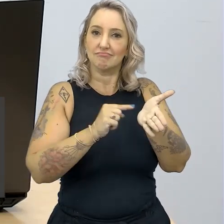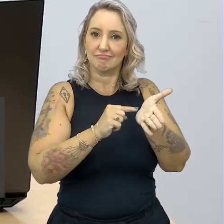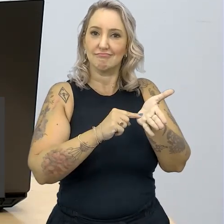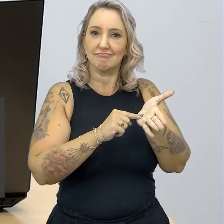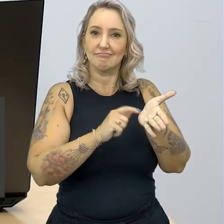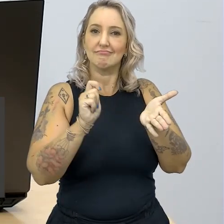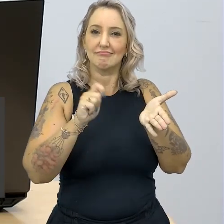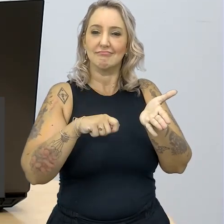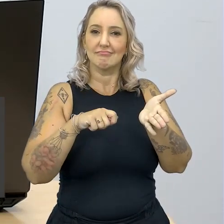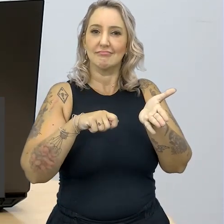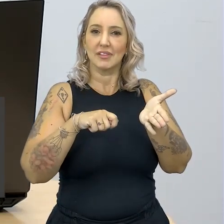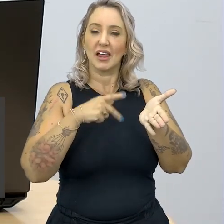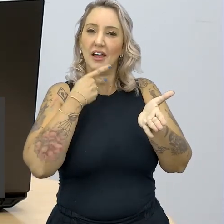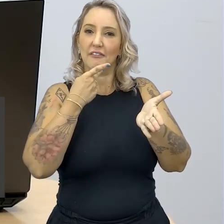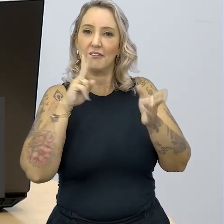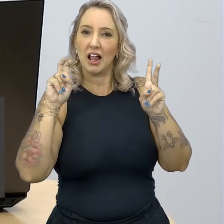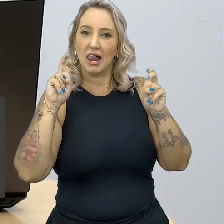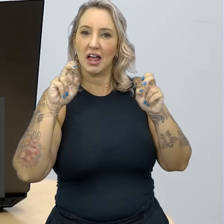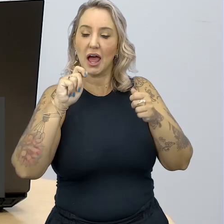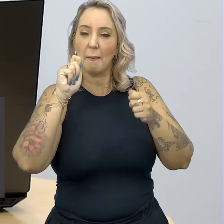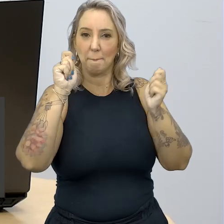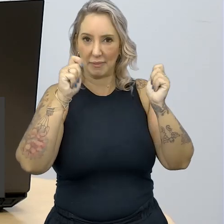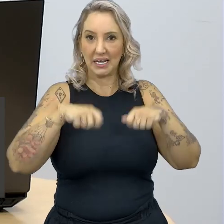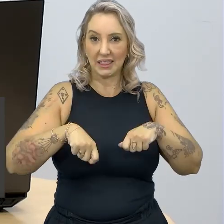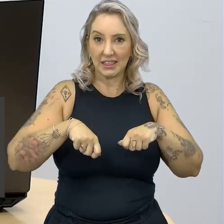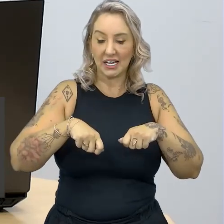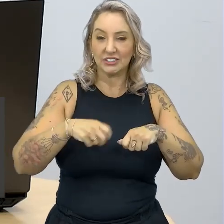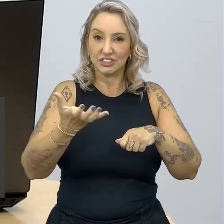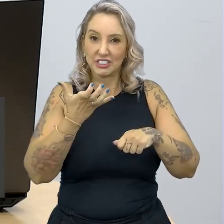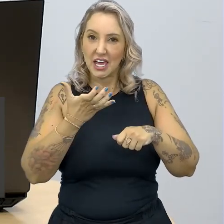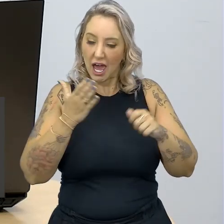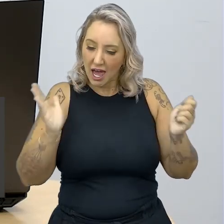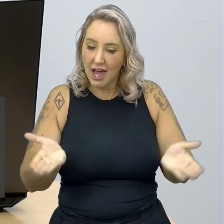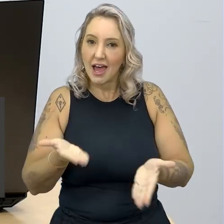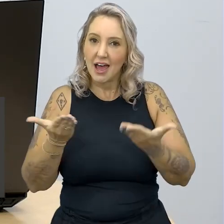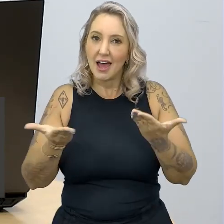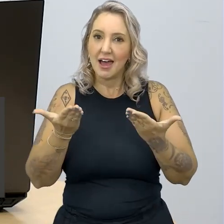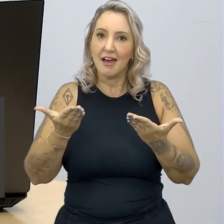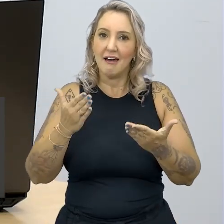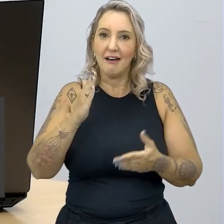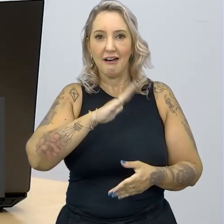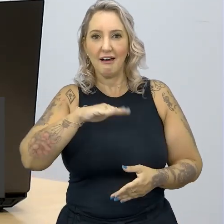nós abordamos a habilidade que a gente quer que